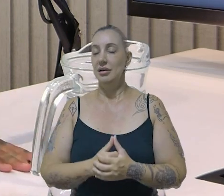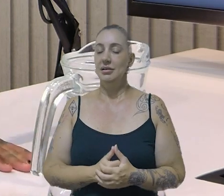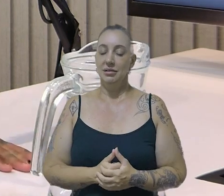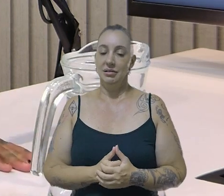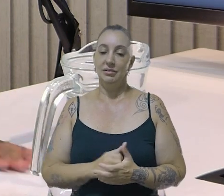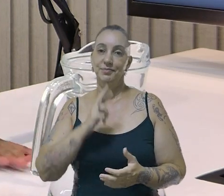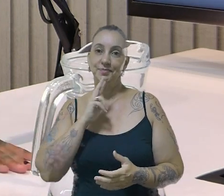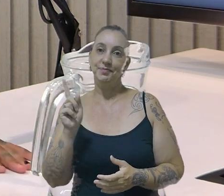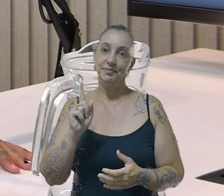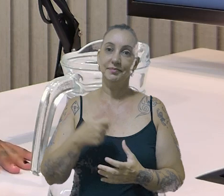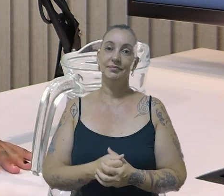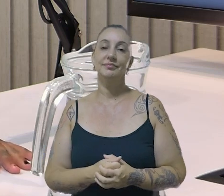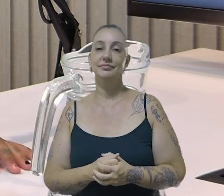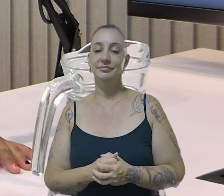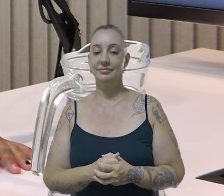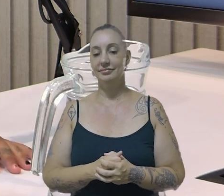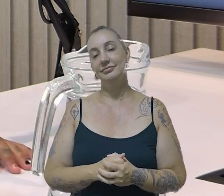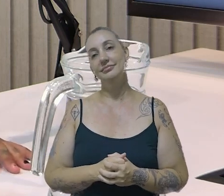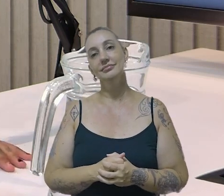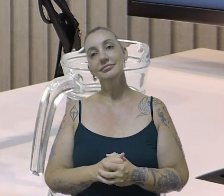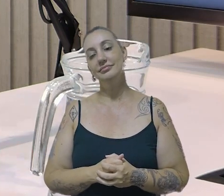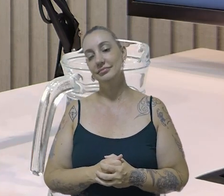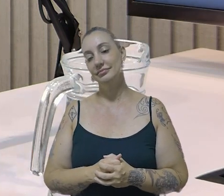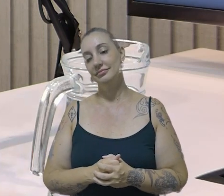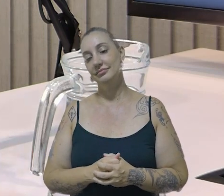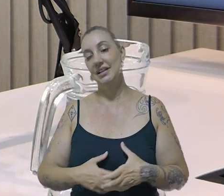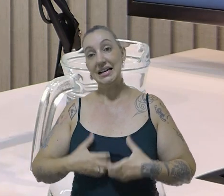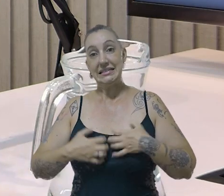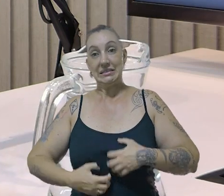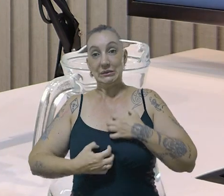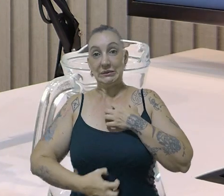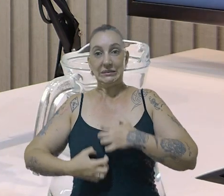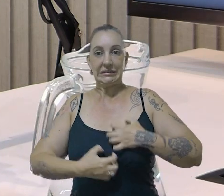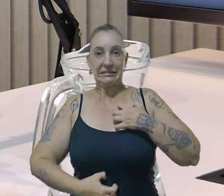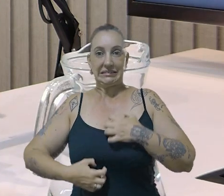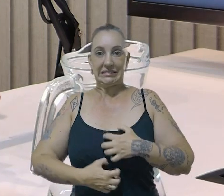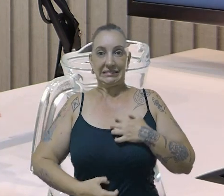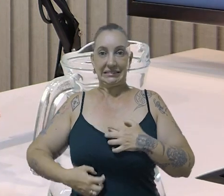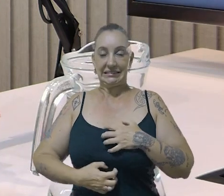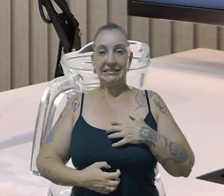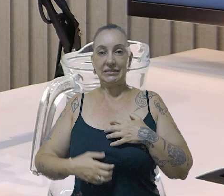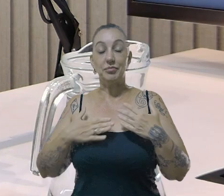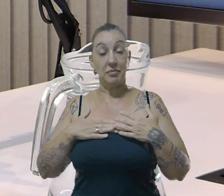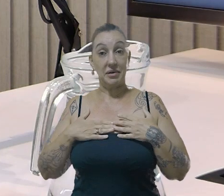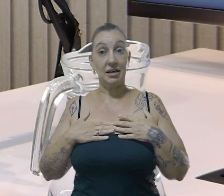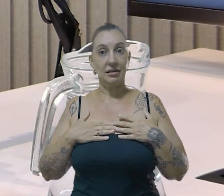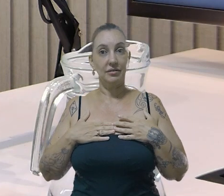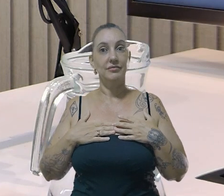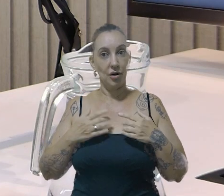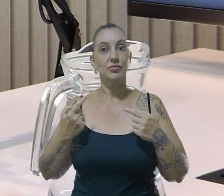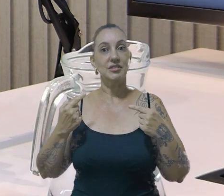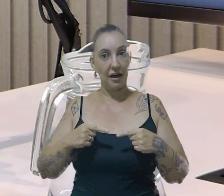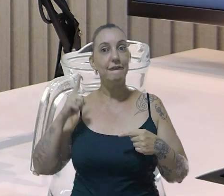vamos lá tô com tudo na mão vamos aí mas tipo assim gastrite fervendo por dentro assim para mim foi desafiador mas eu encontrei